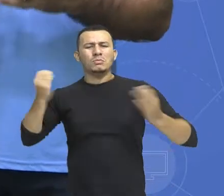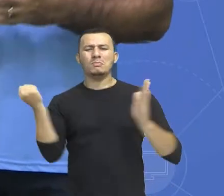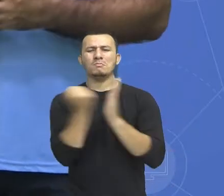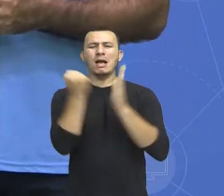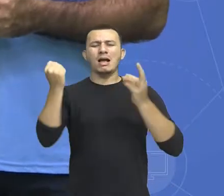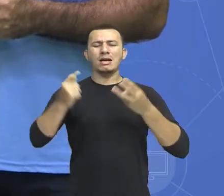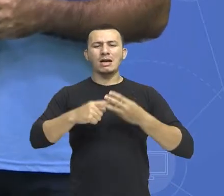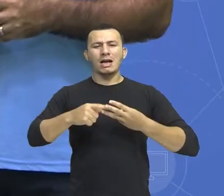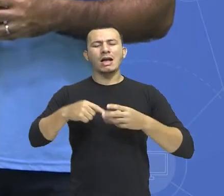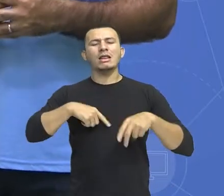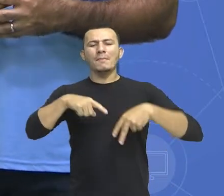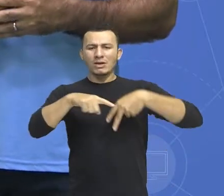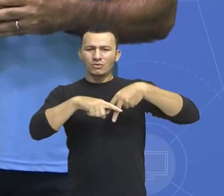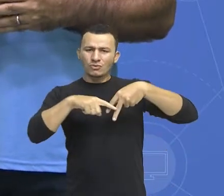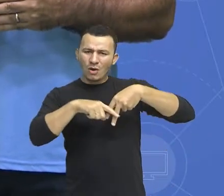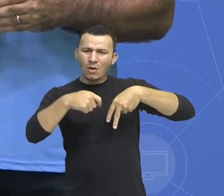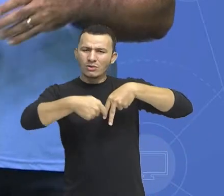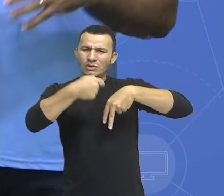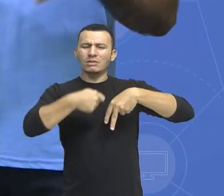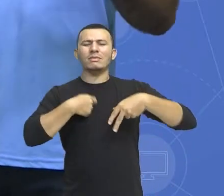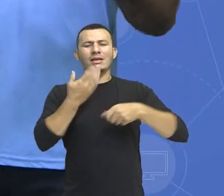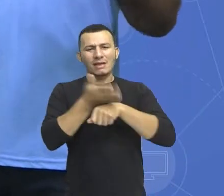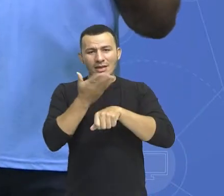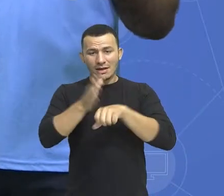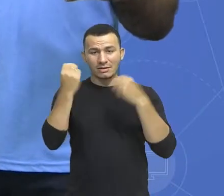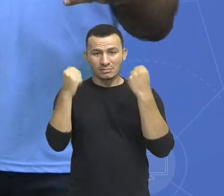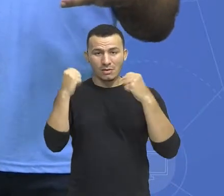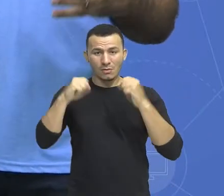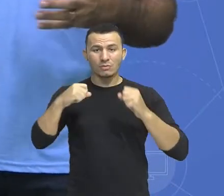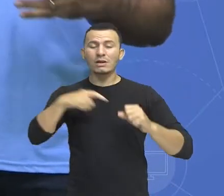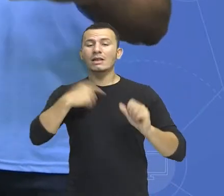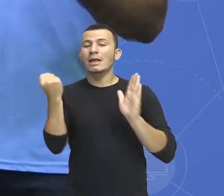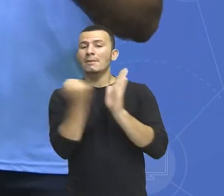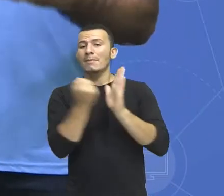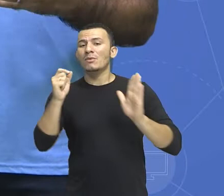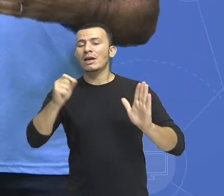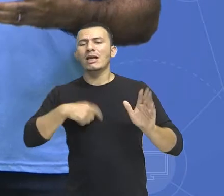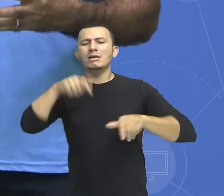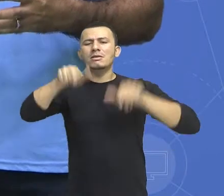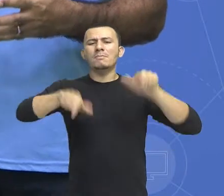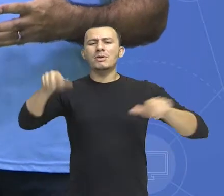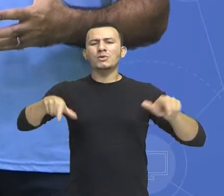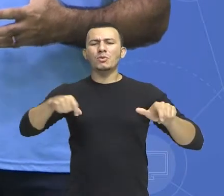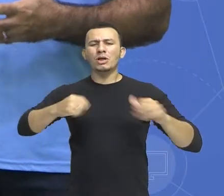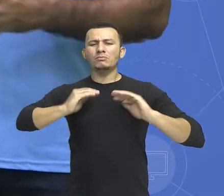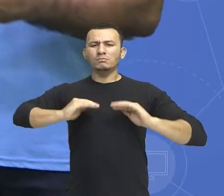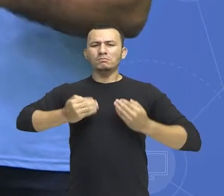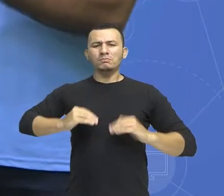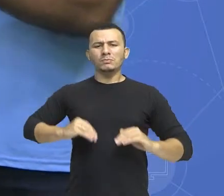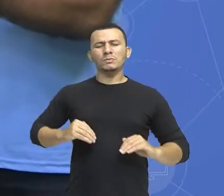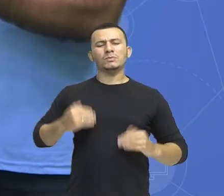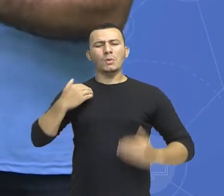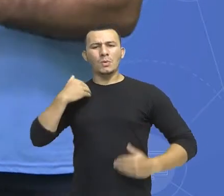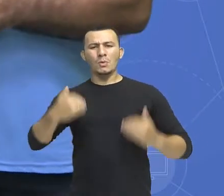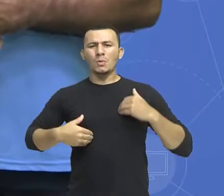de short para praticar atividade física. O que eles mostram lá na propaganda? Pessoas já com o corpo naquele estereótipo